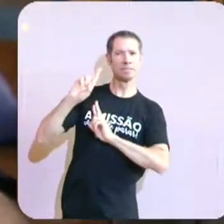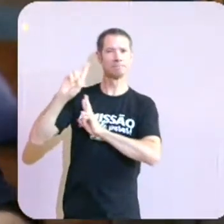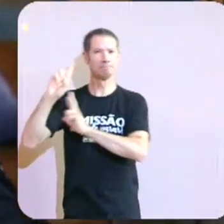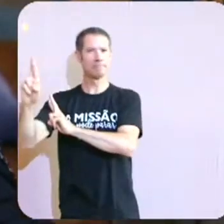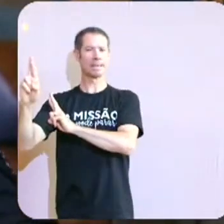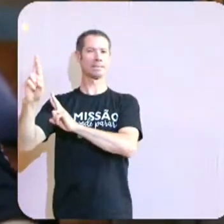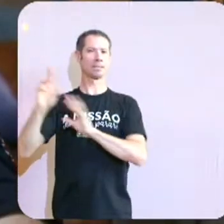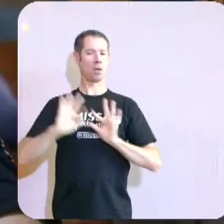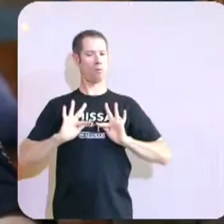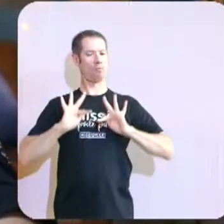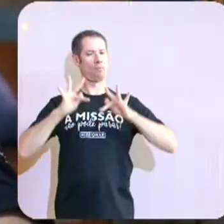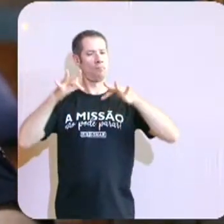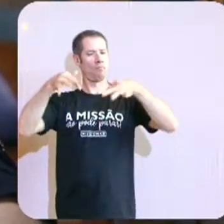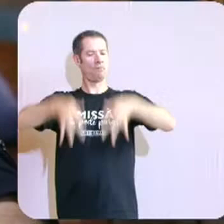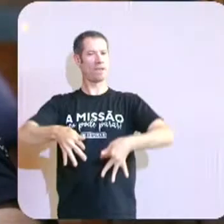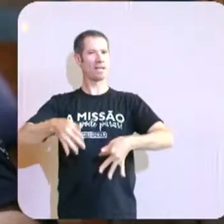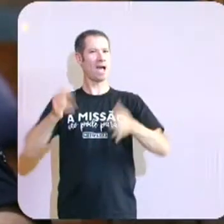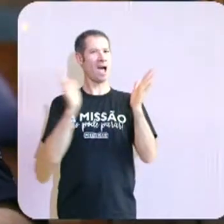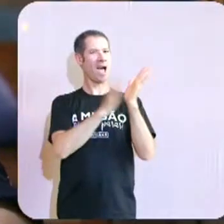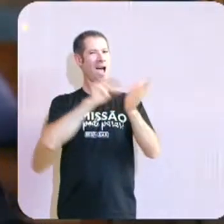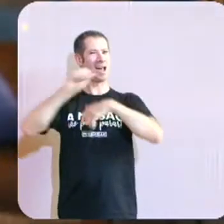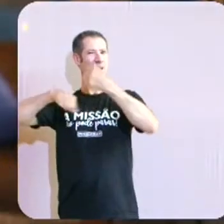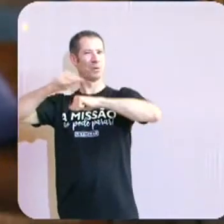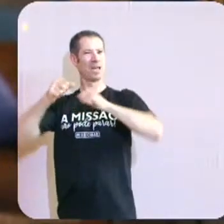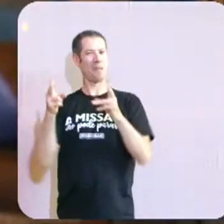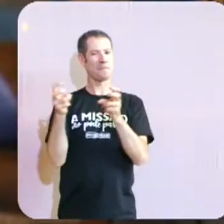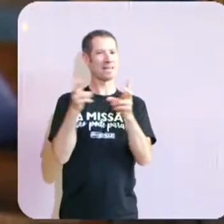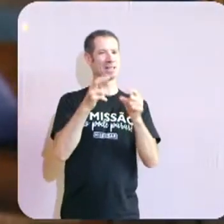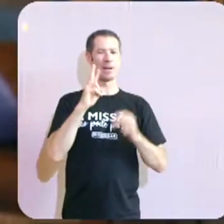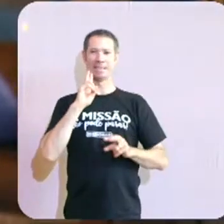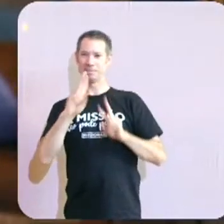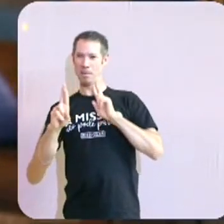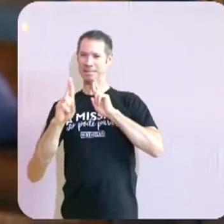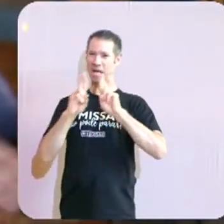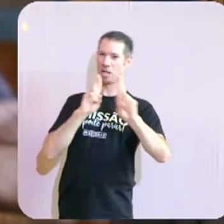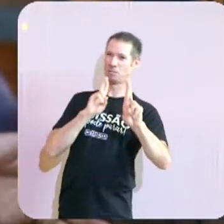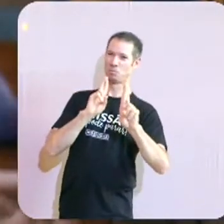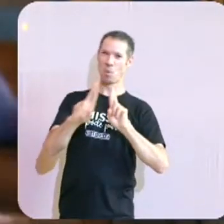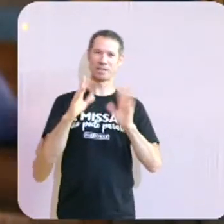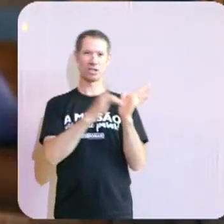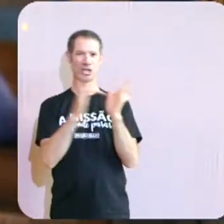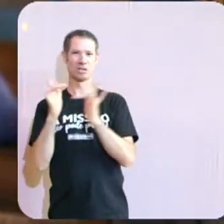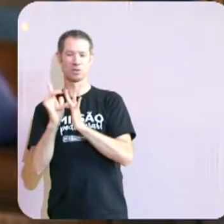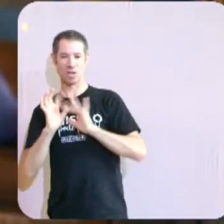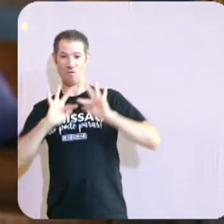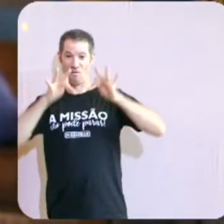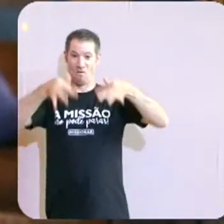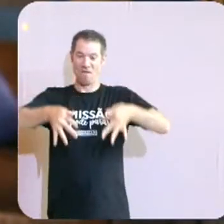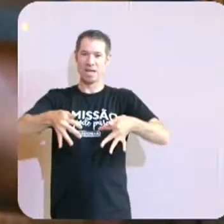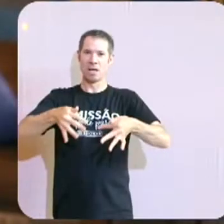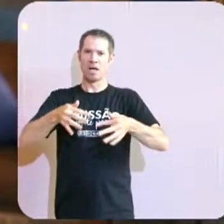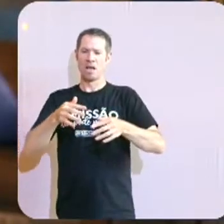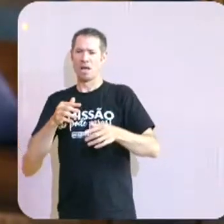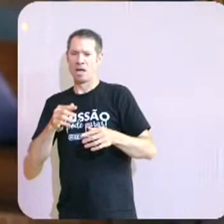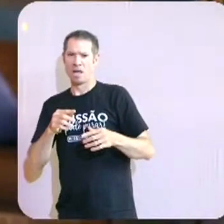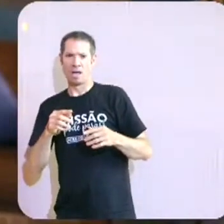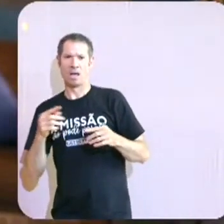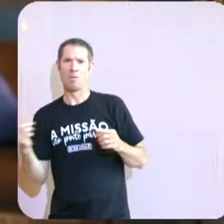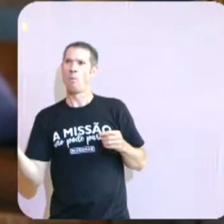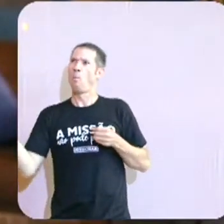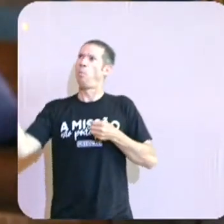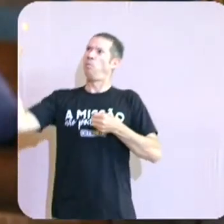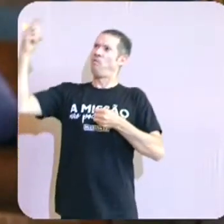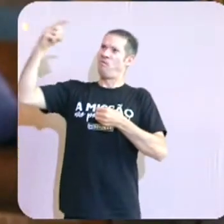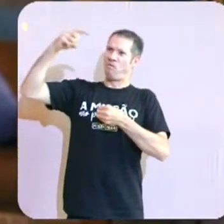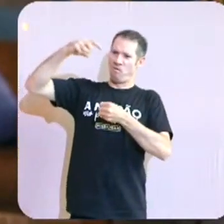está no fim. Aleluia! Ao encerrar sua resposta com a expressão então virá o fim, Jesus aponta para o seu retorno